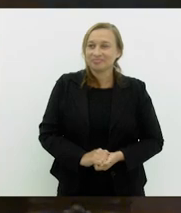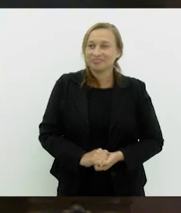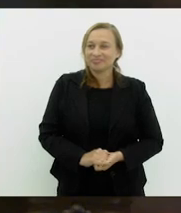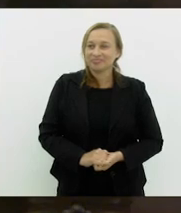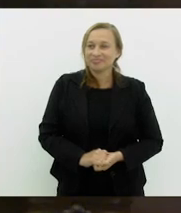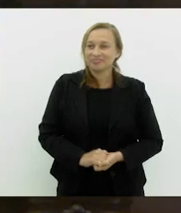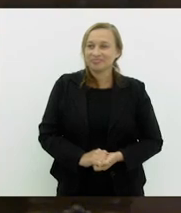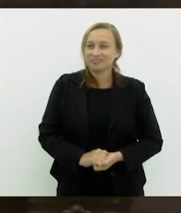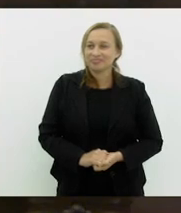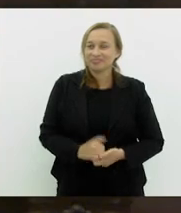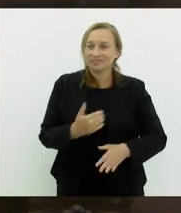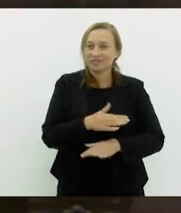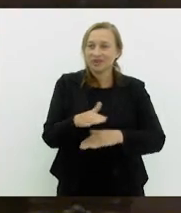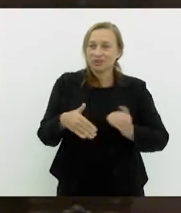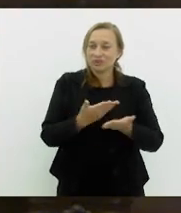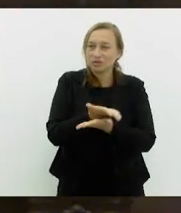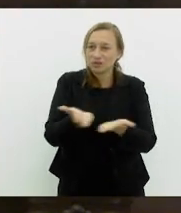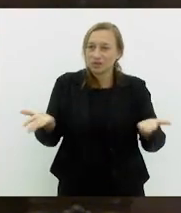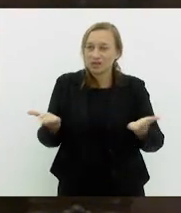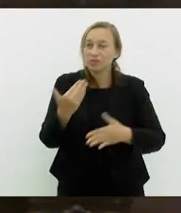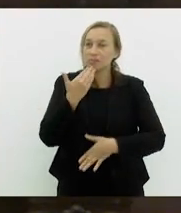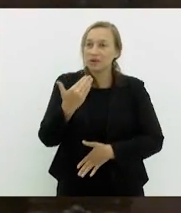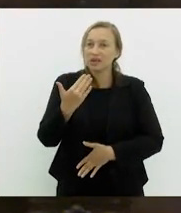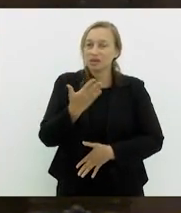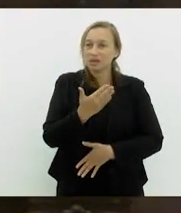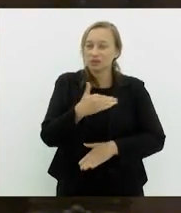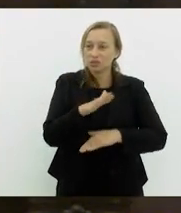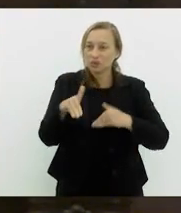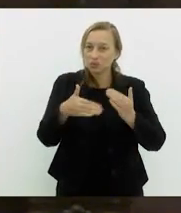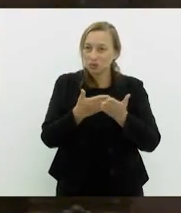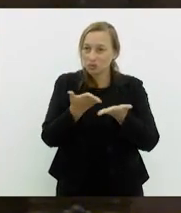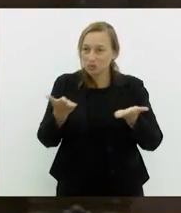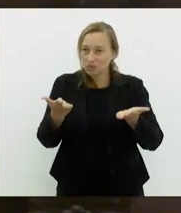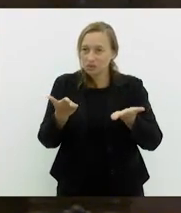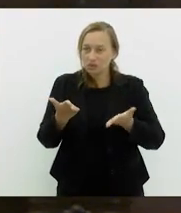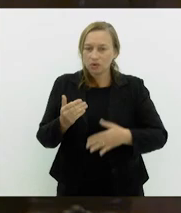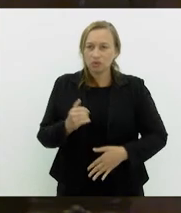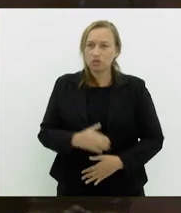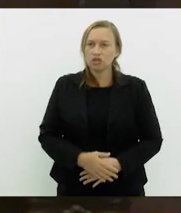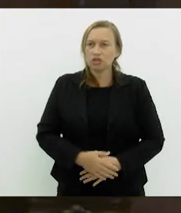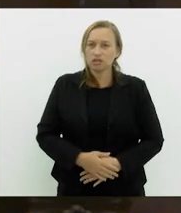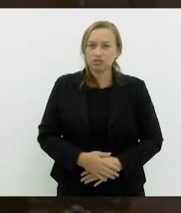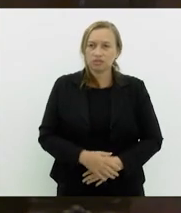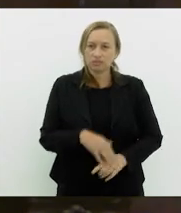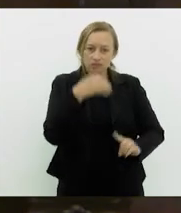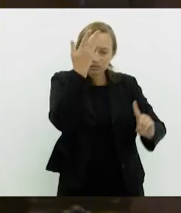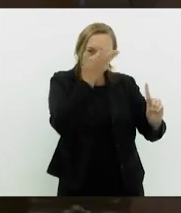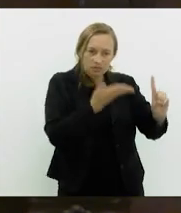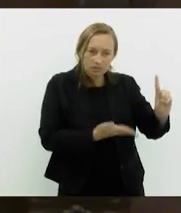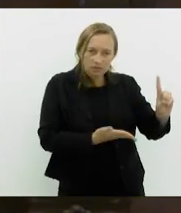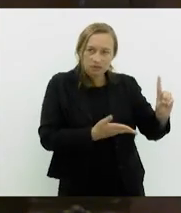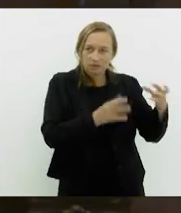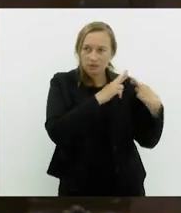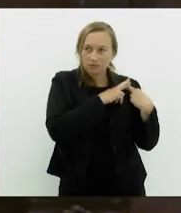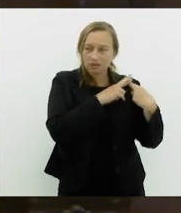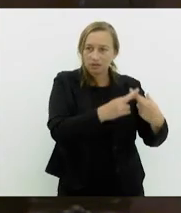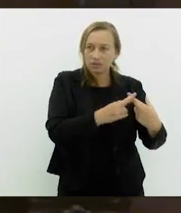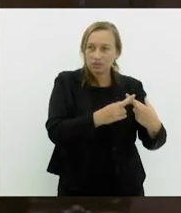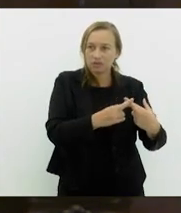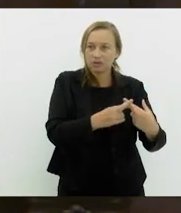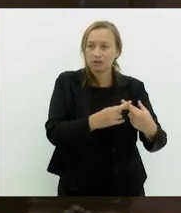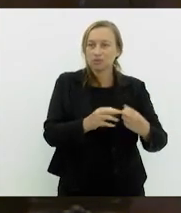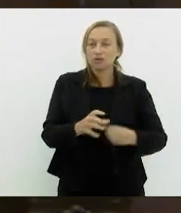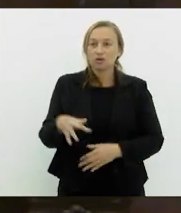Senhoras e senhores, neste momento solicito a todos para que, em posição de respeito, possamos ouvir a execução do